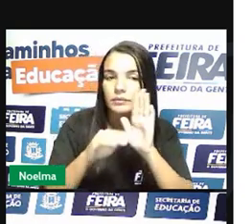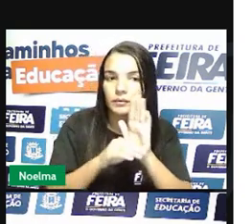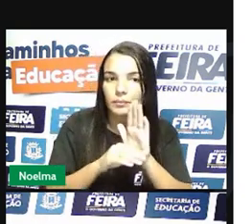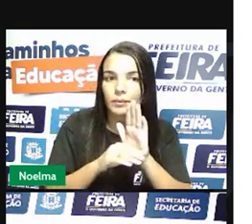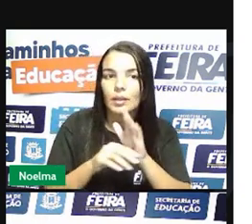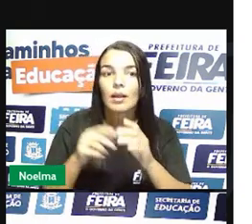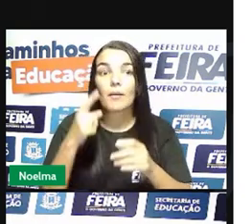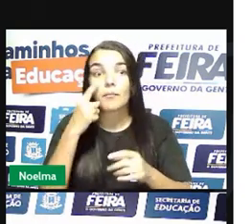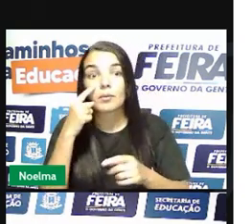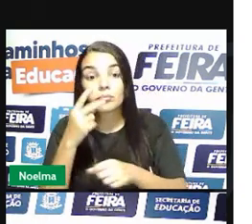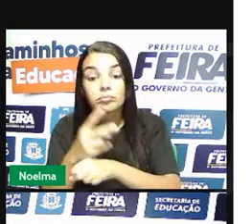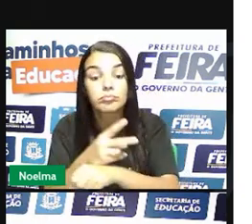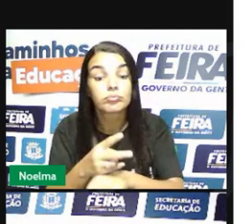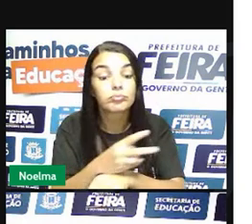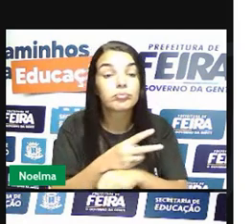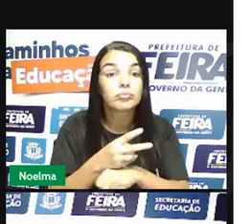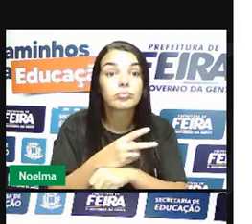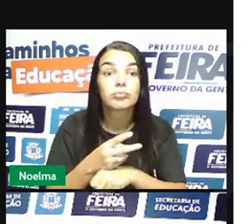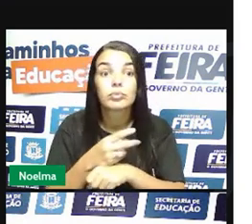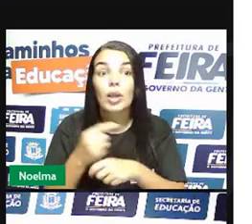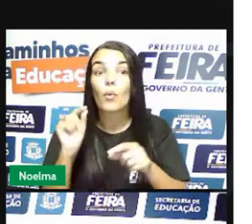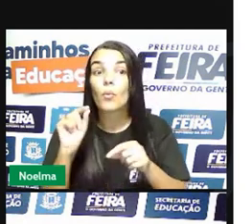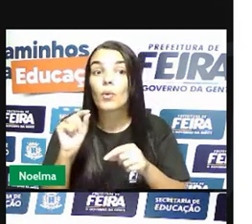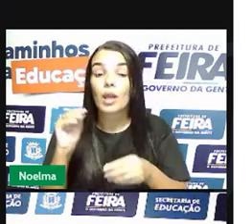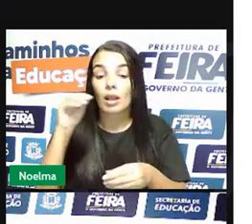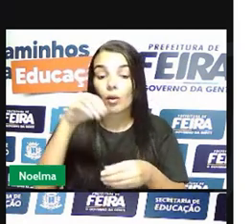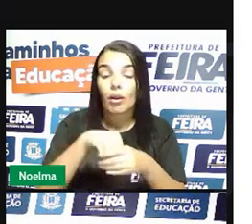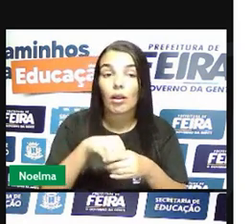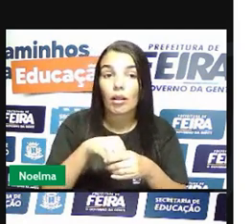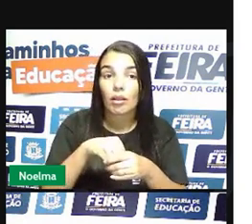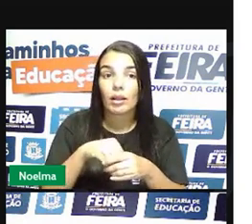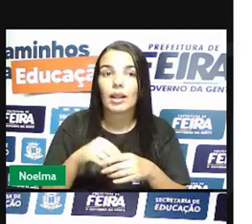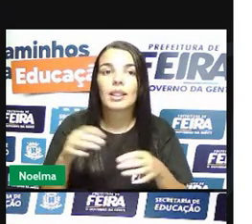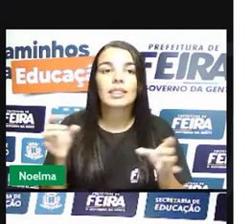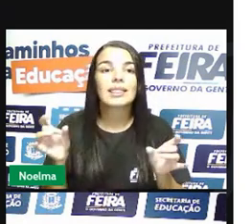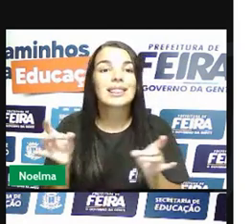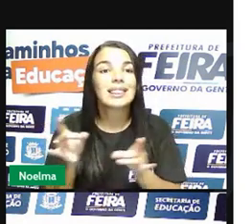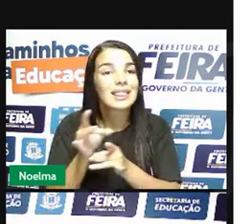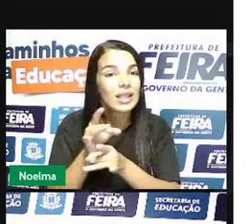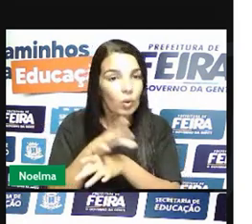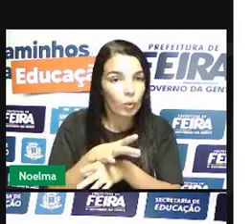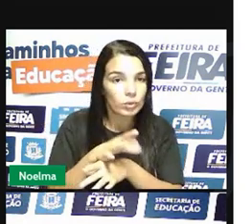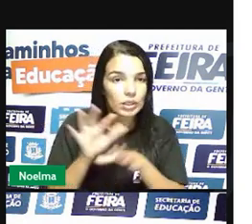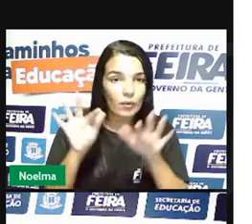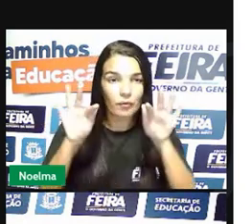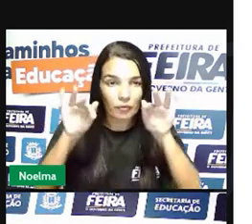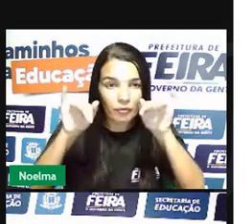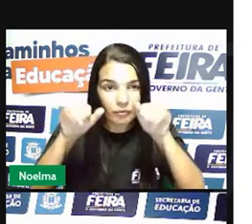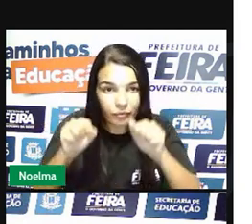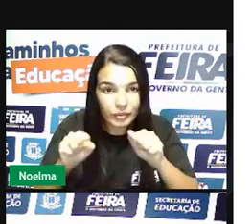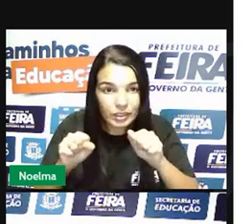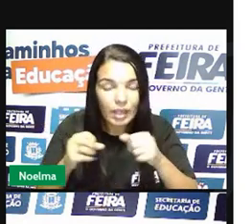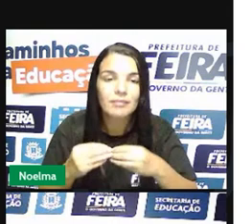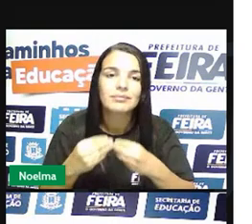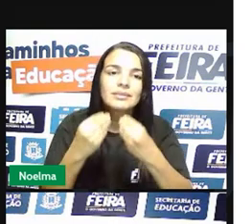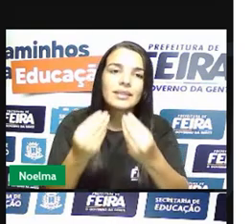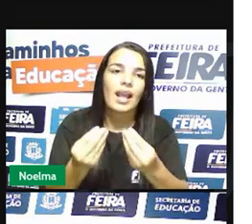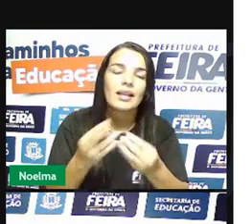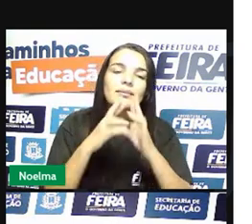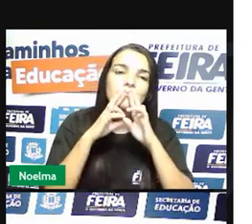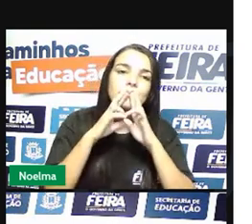vou procurar argumentos sobre o problema. E, na conclusão, a gente procura